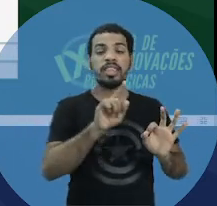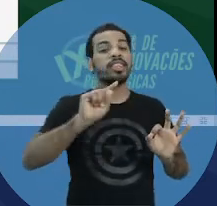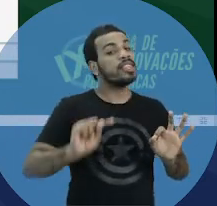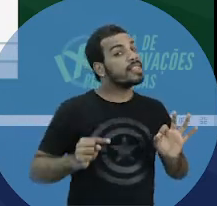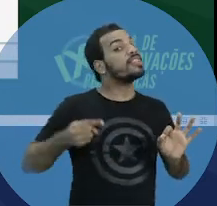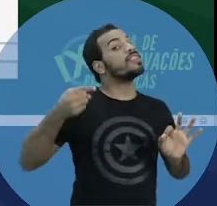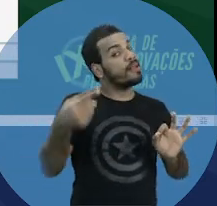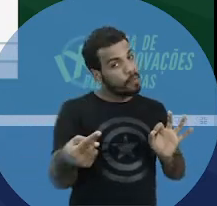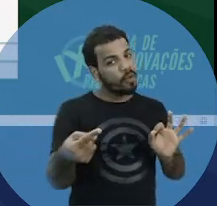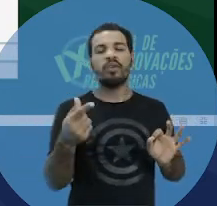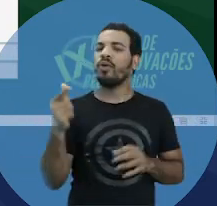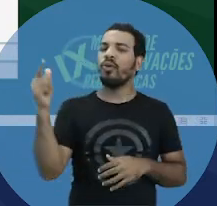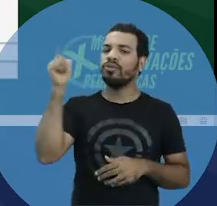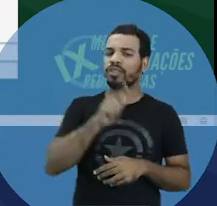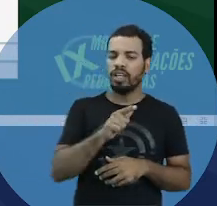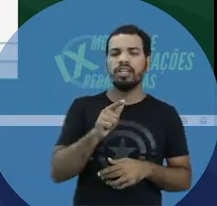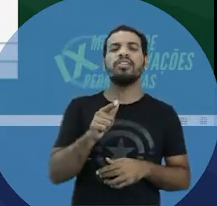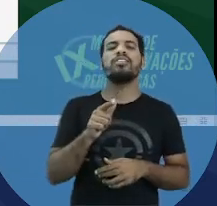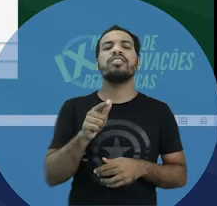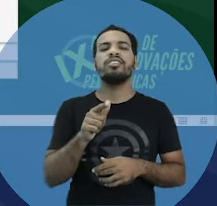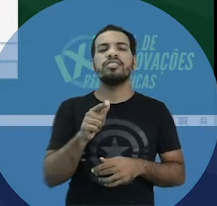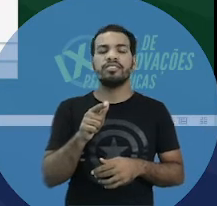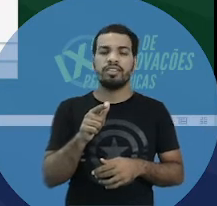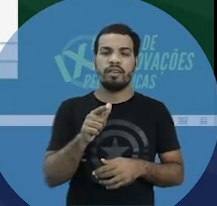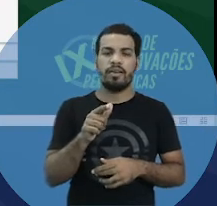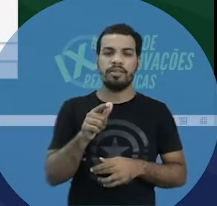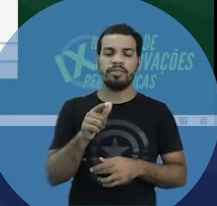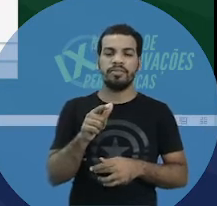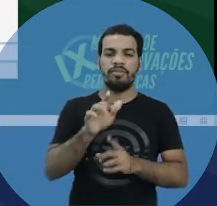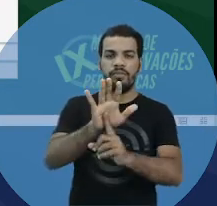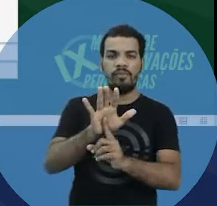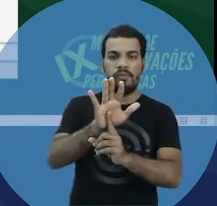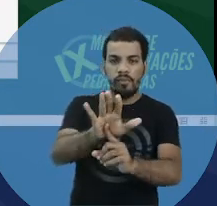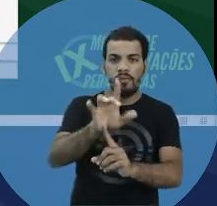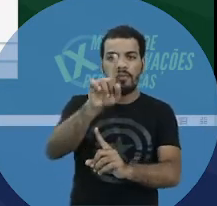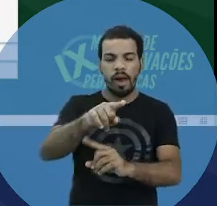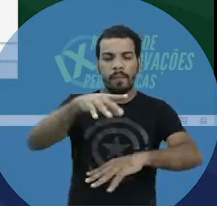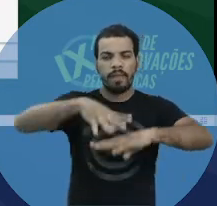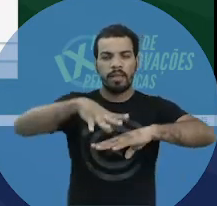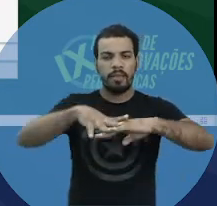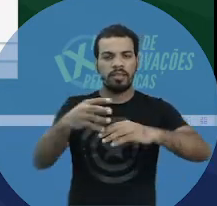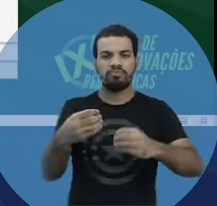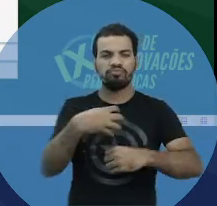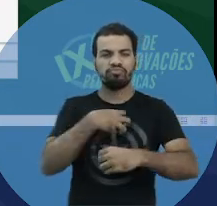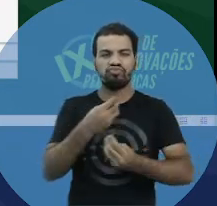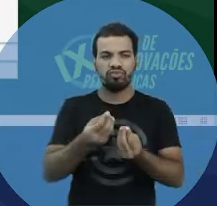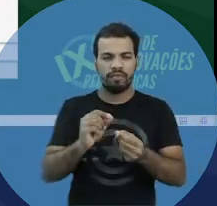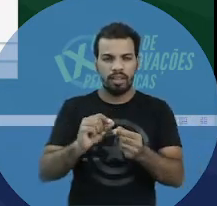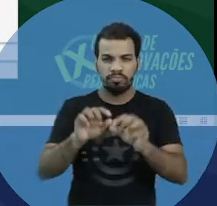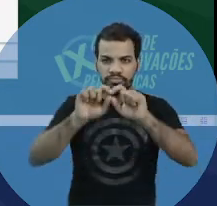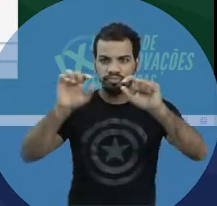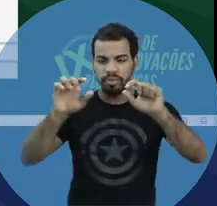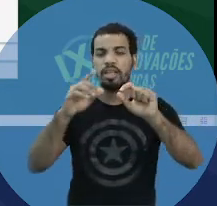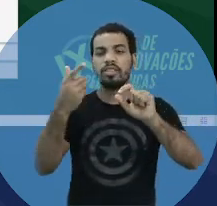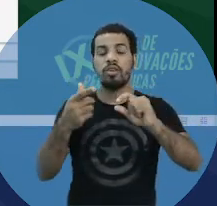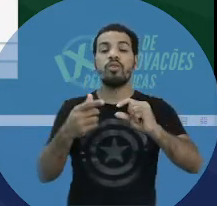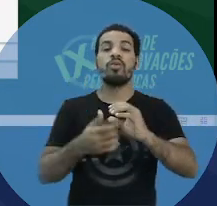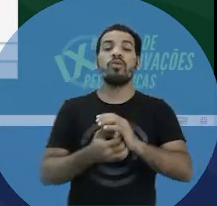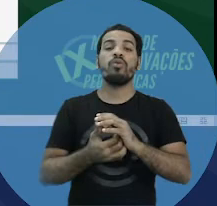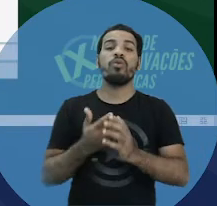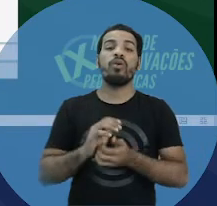né, de certa forma, apresentar uma forma matemática. Só que isso, a ferramenta